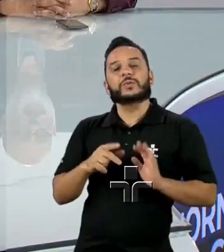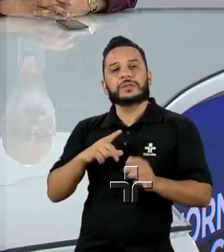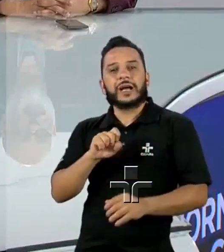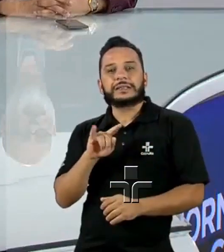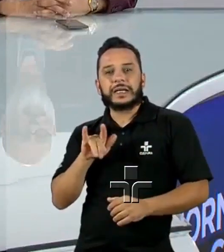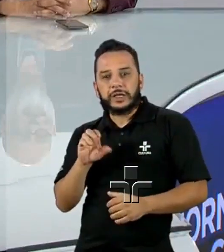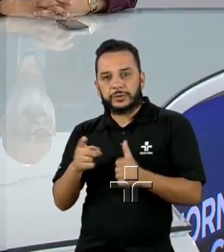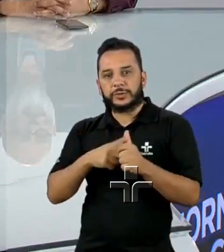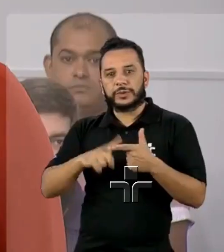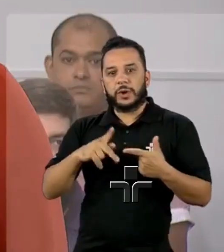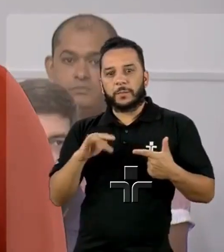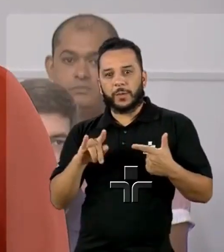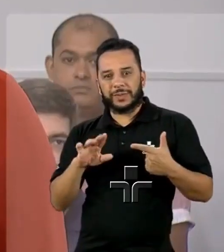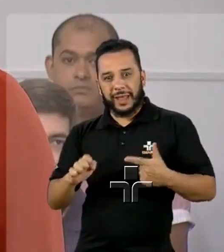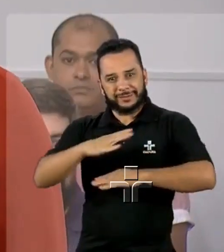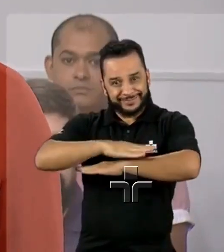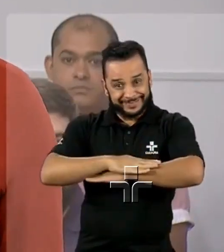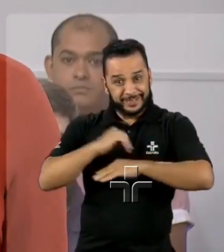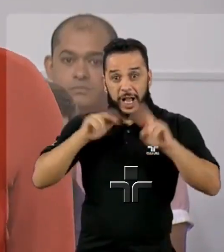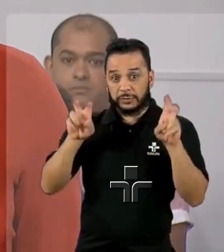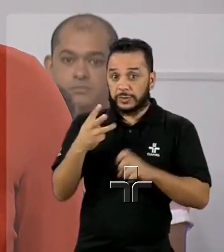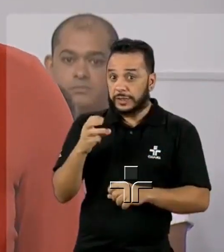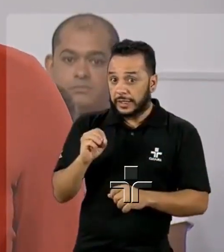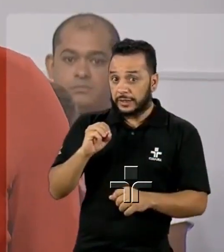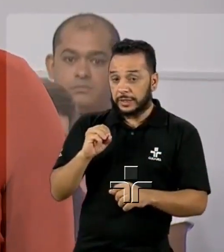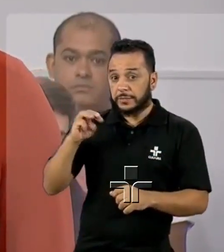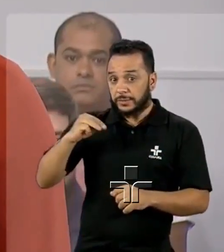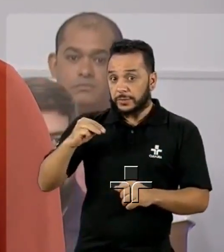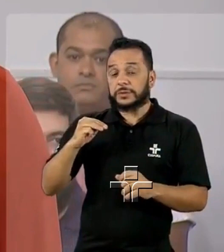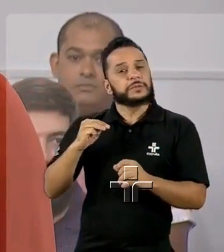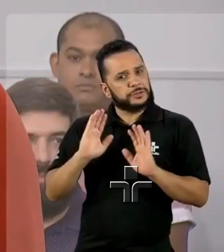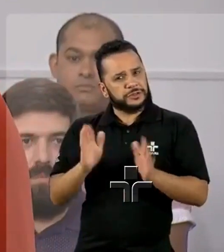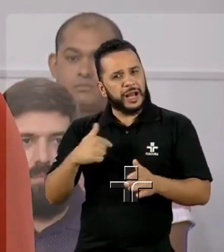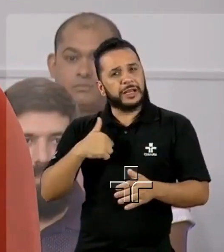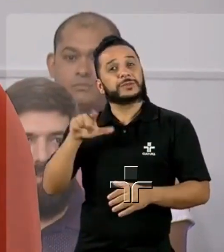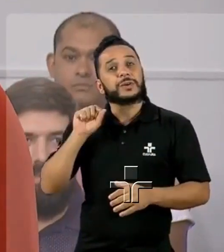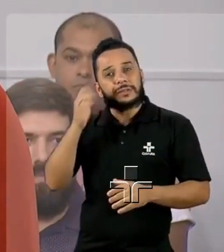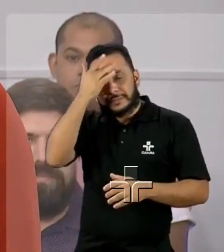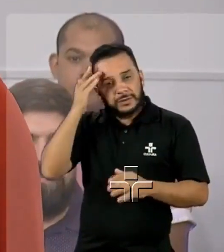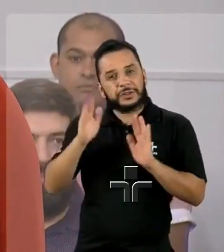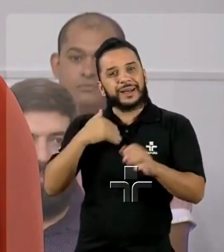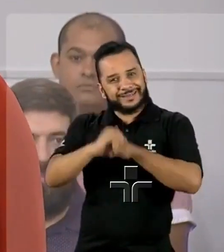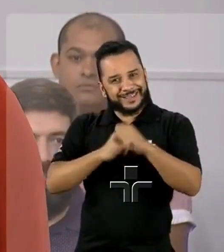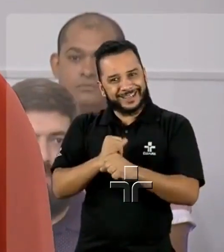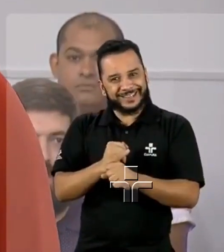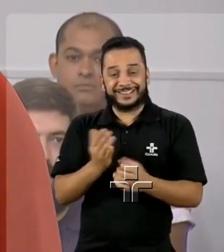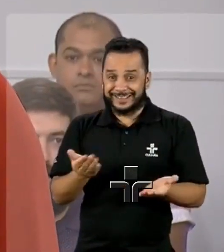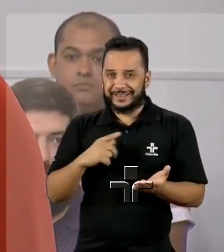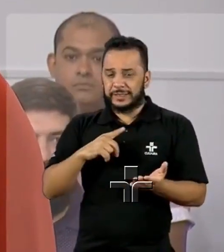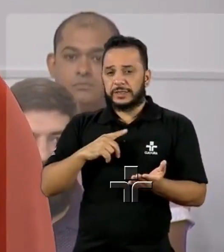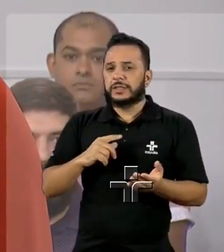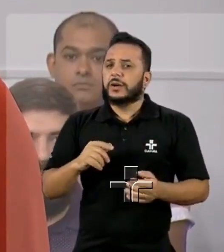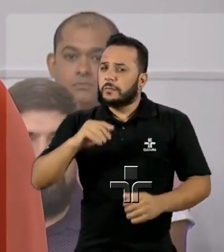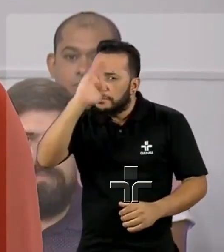Luiz Felipe Pondé. O nosso assunto desta meia hora a mais do Jornal da Cultura foi escolhido pelos internautas. Apesar